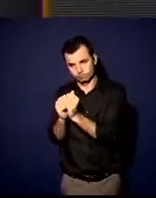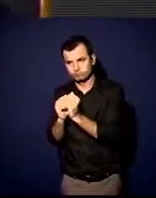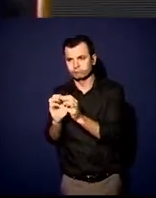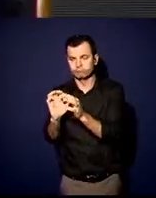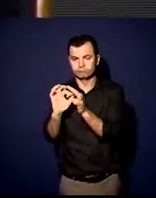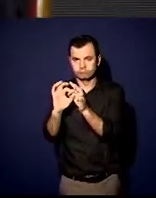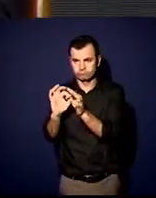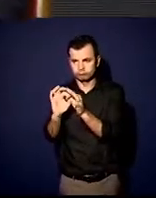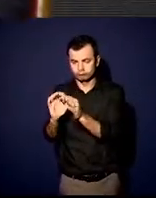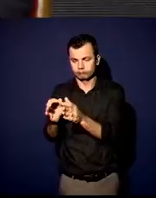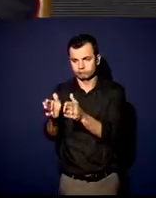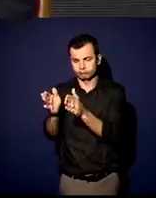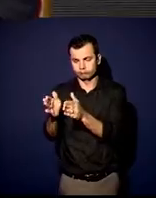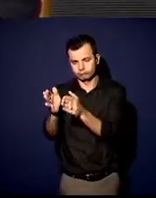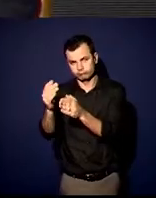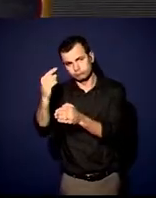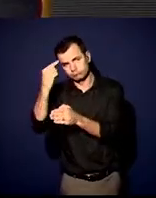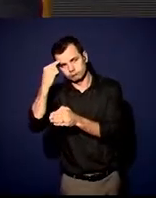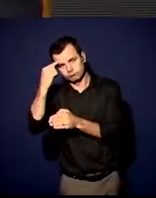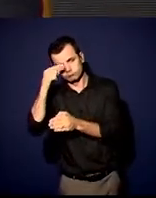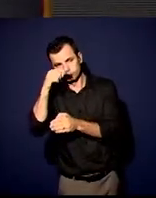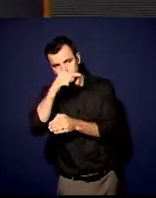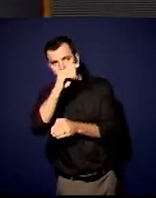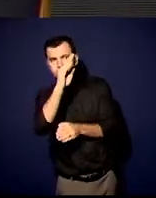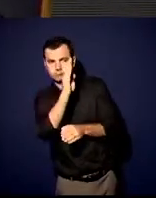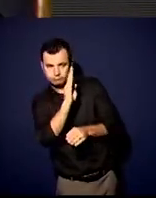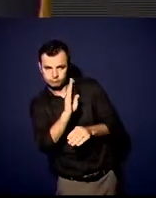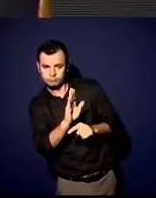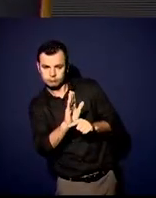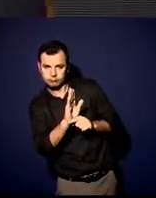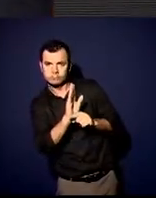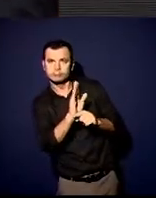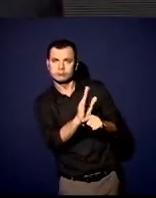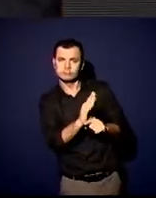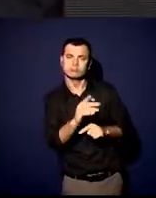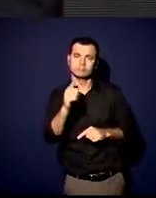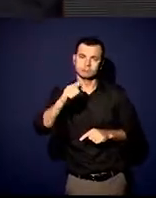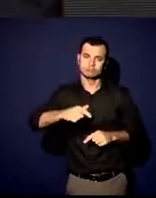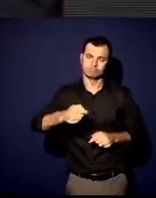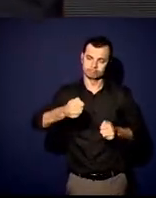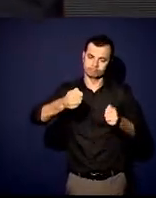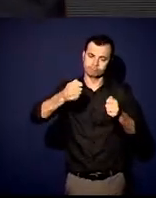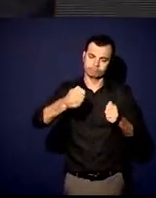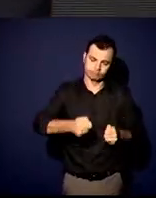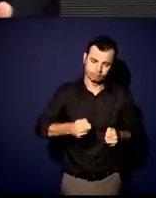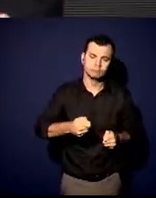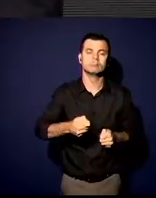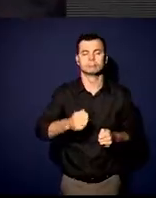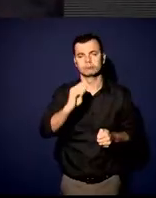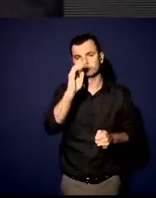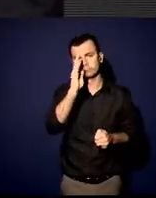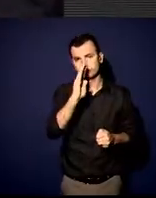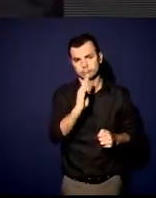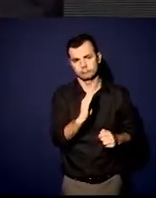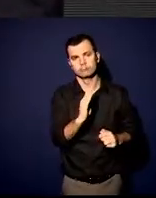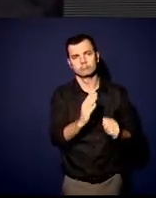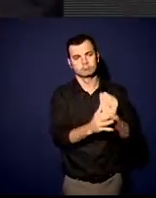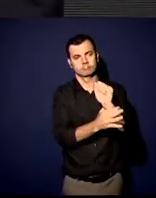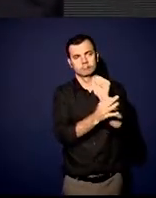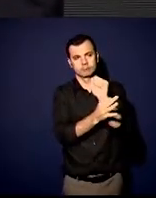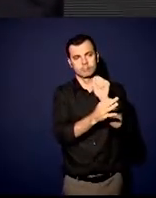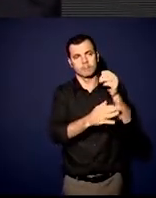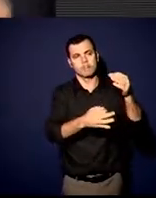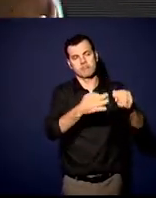pensando no país é que precisam voltar a existir com mais firmeza para que o Brasil volte para um cunho de segurança